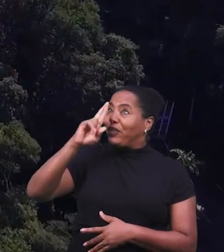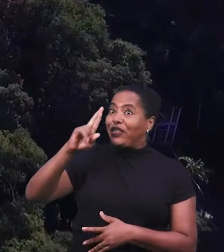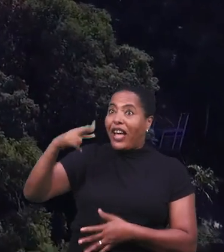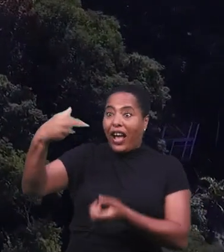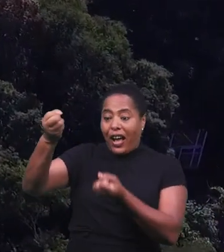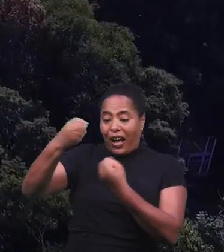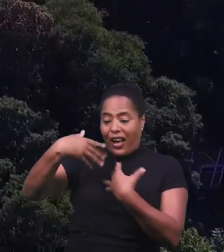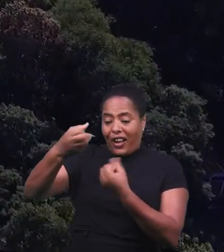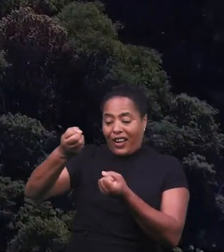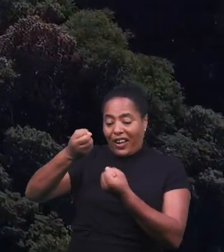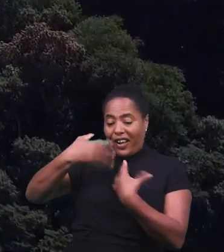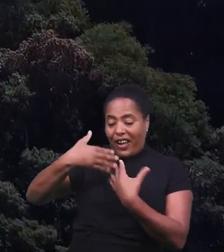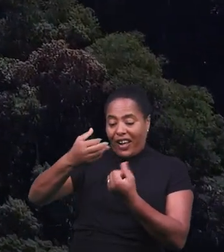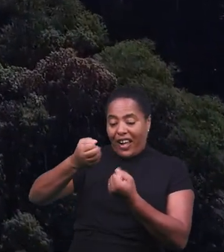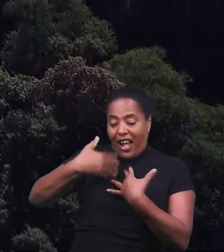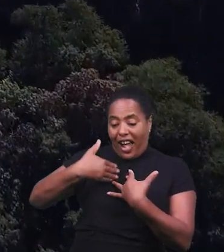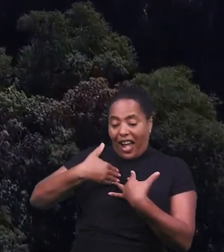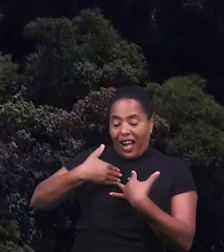fez-me